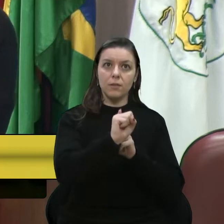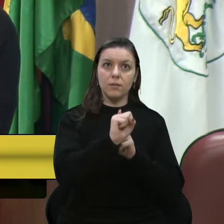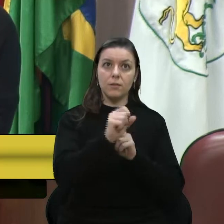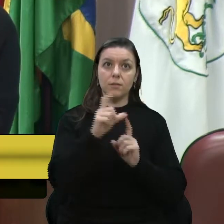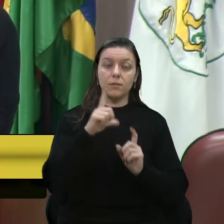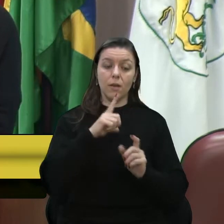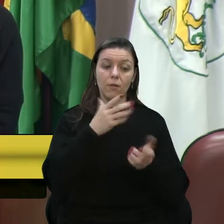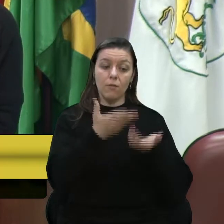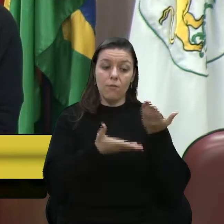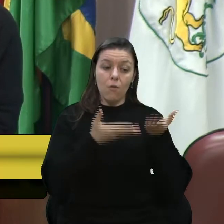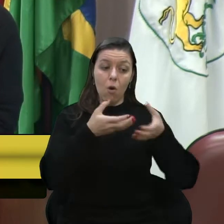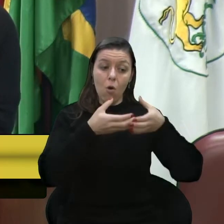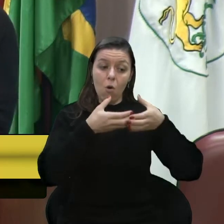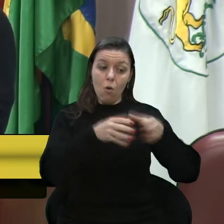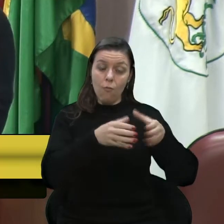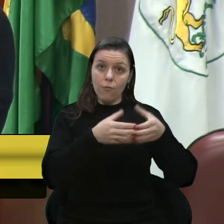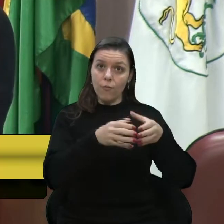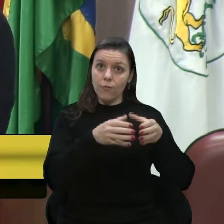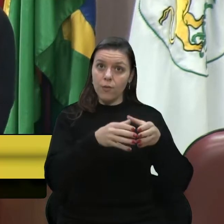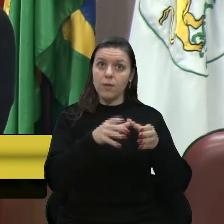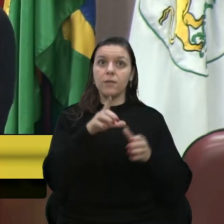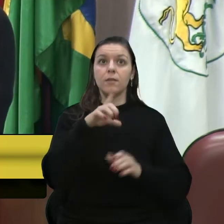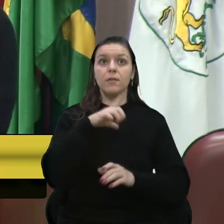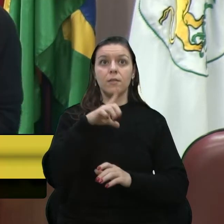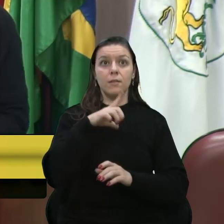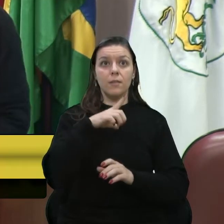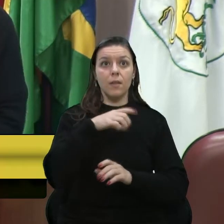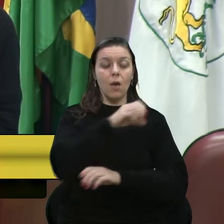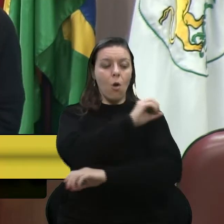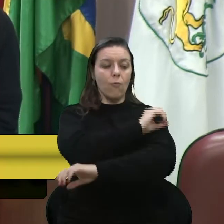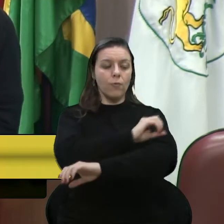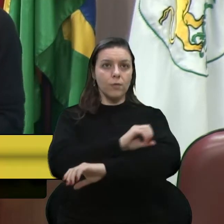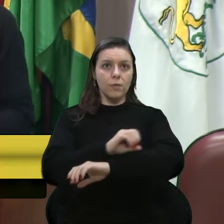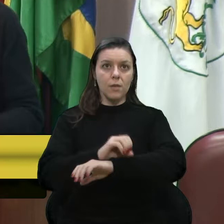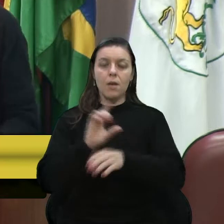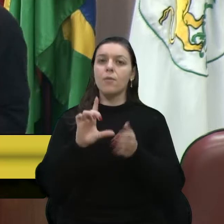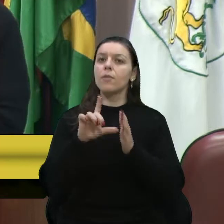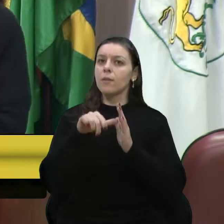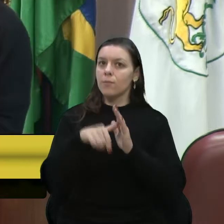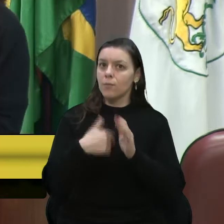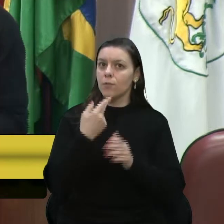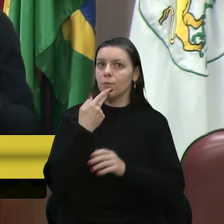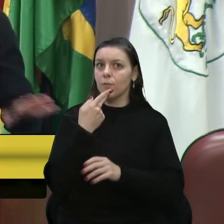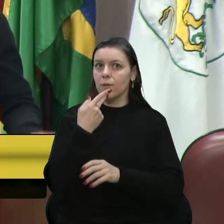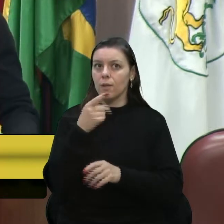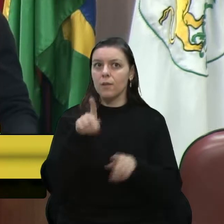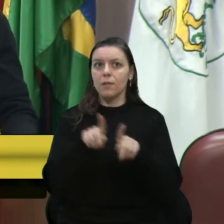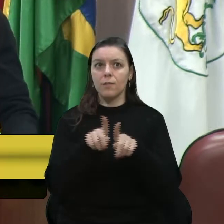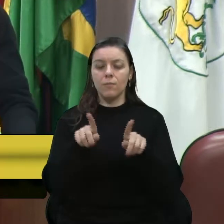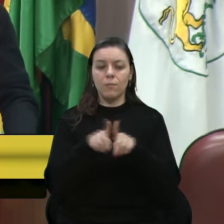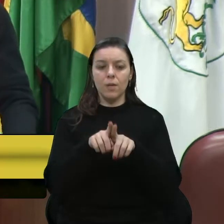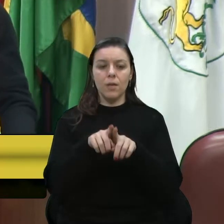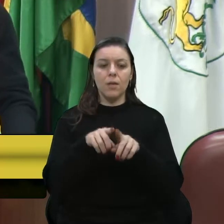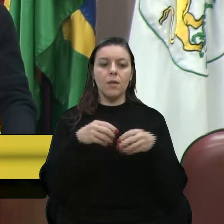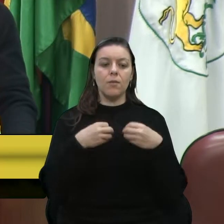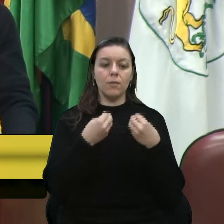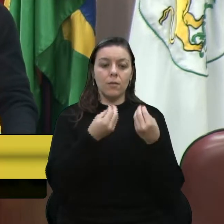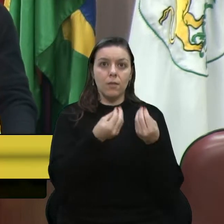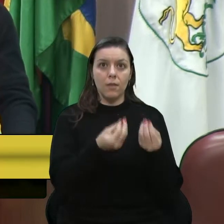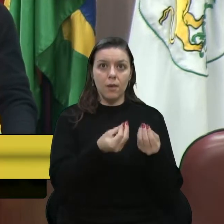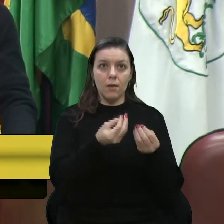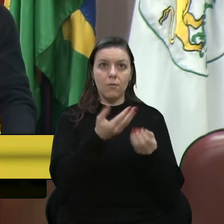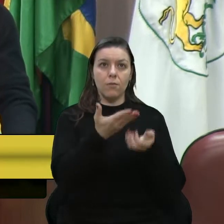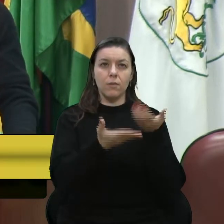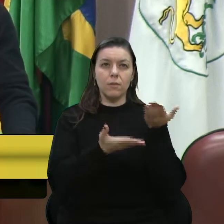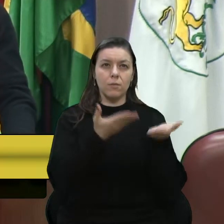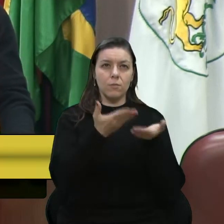de convivência, além de ofertar as oficinas, que depois eu vou falar um pouquinho, também ofertava o serviço